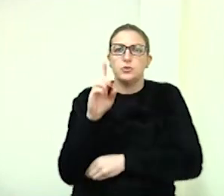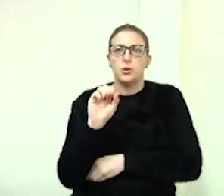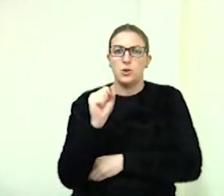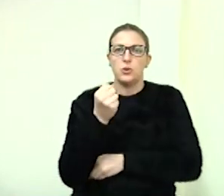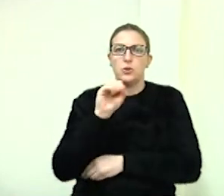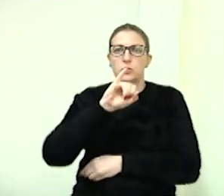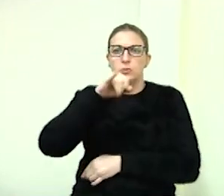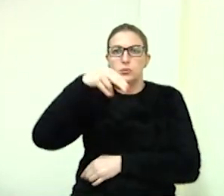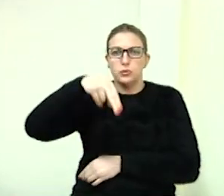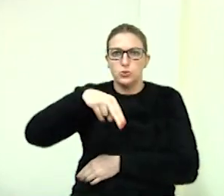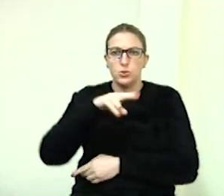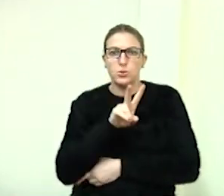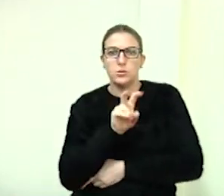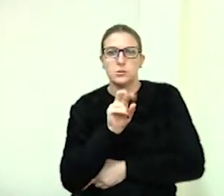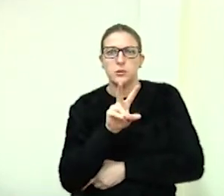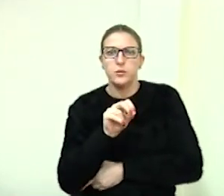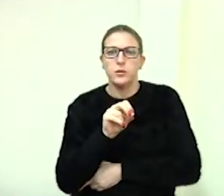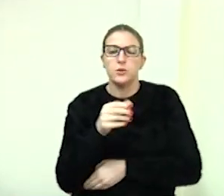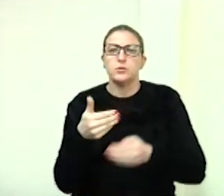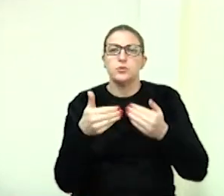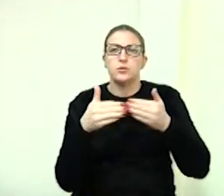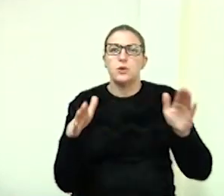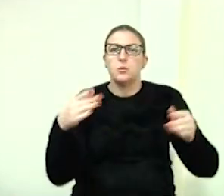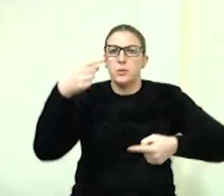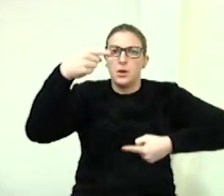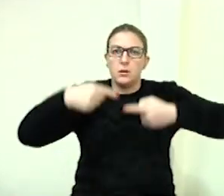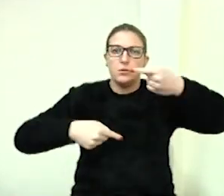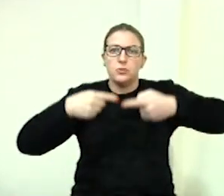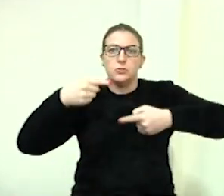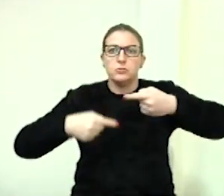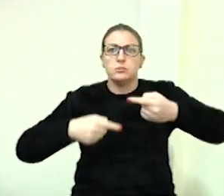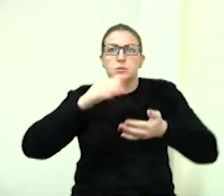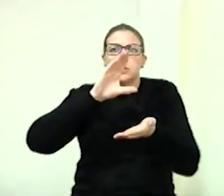2020. Em discussão, ata...